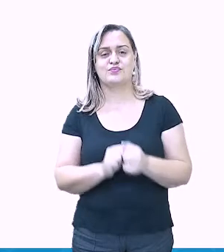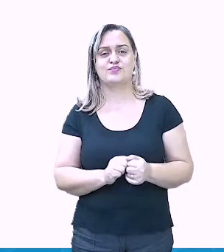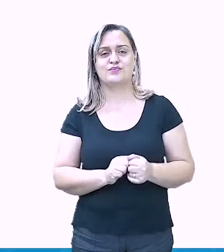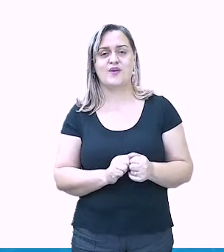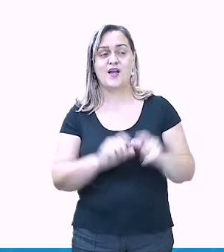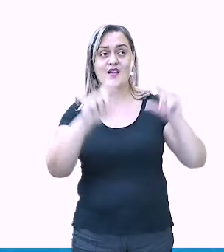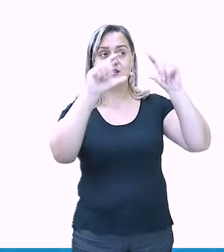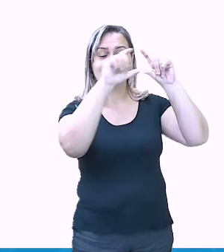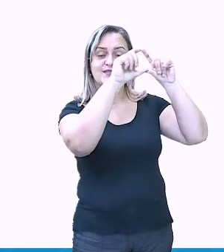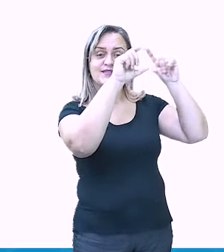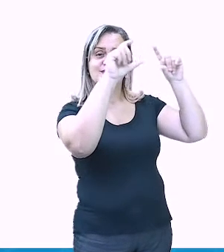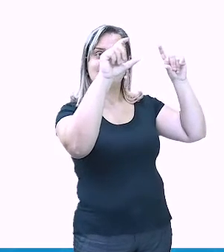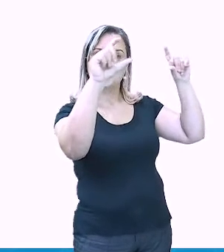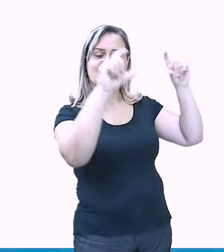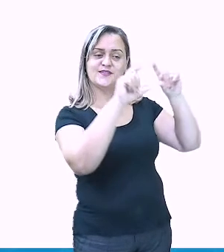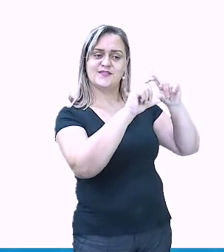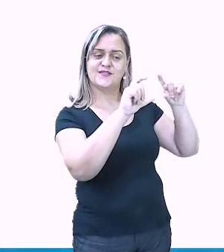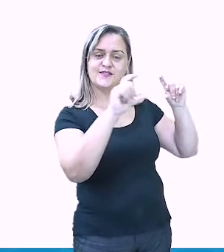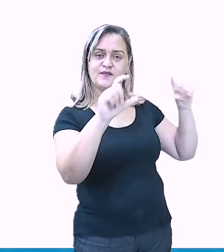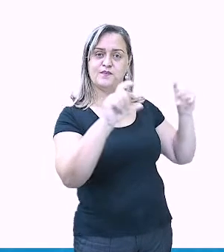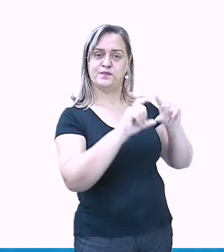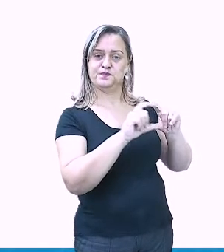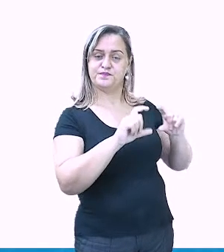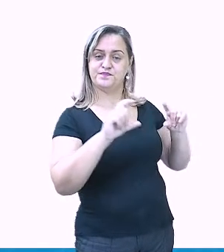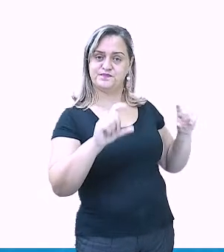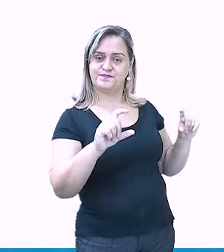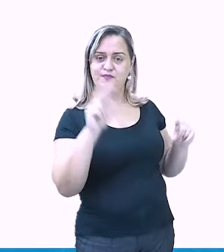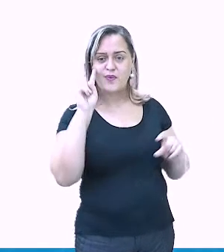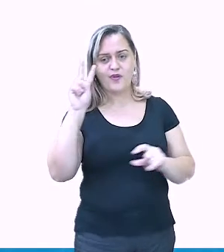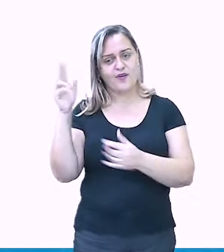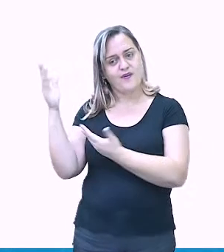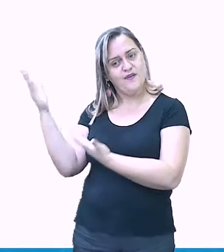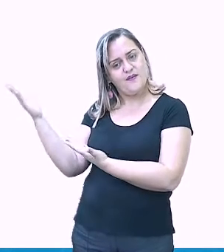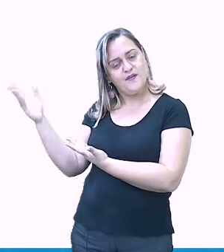quadrinhos. Elas apresentam muito essas expressões. Percebam.